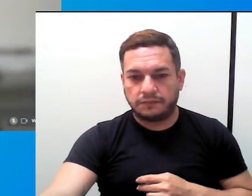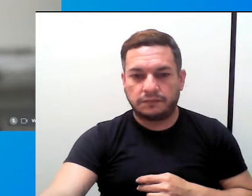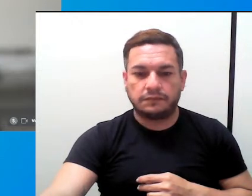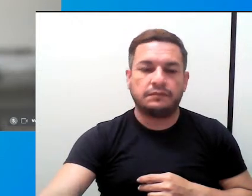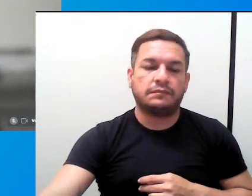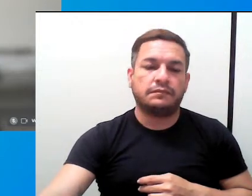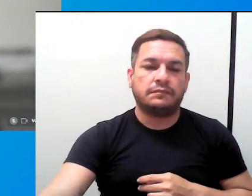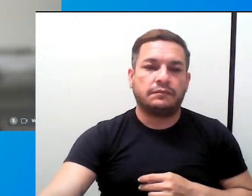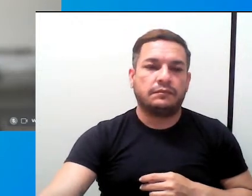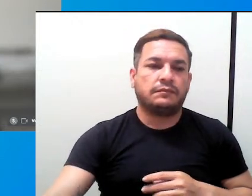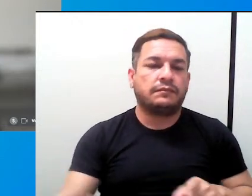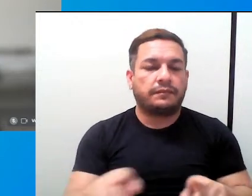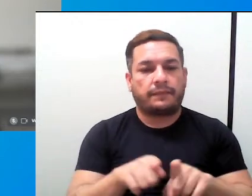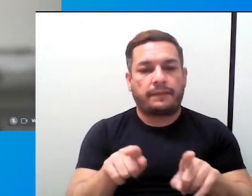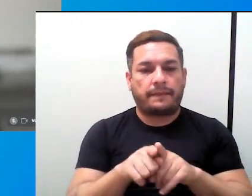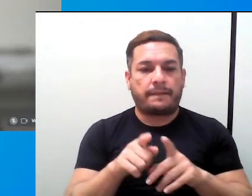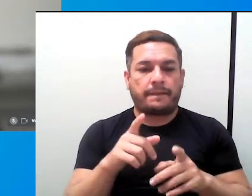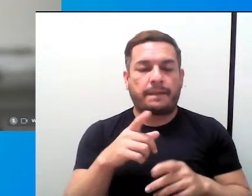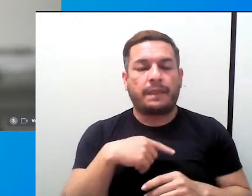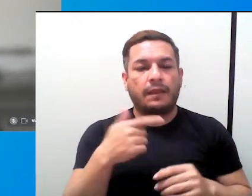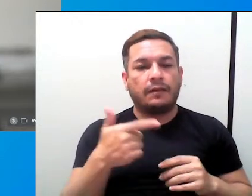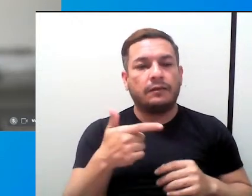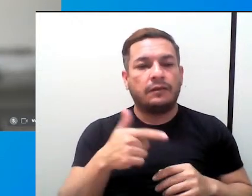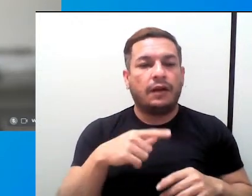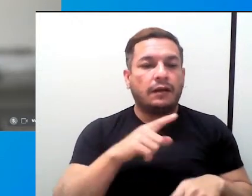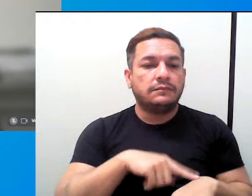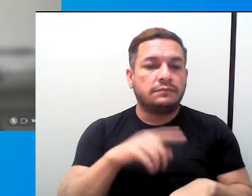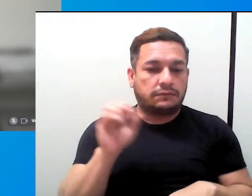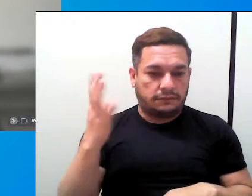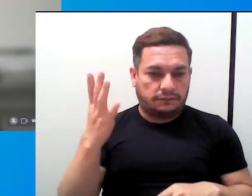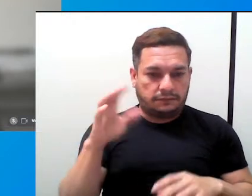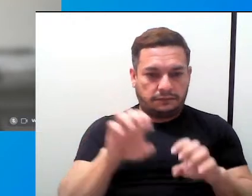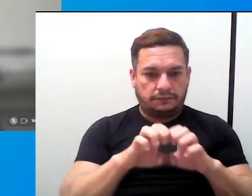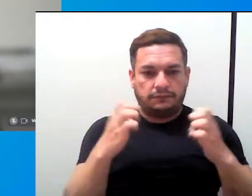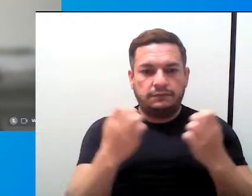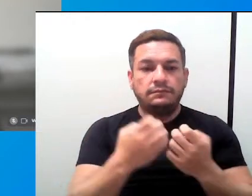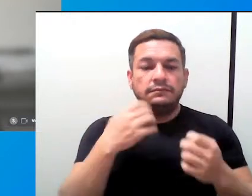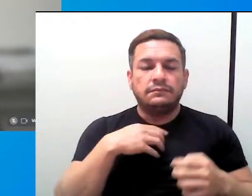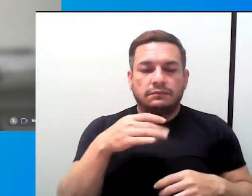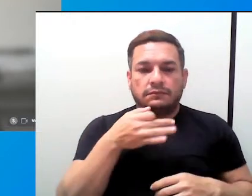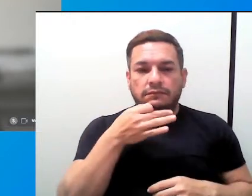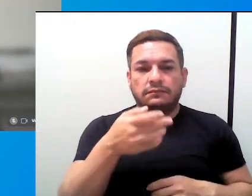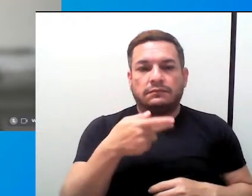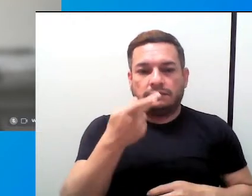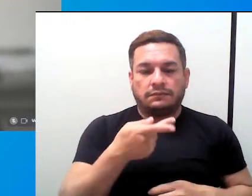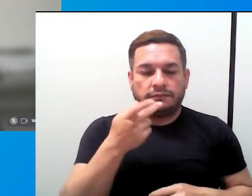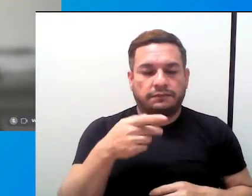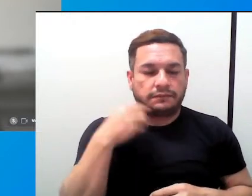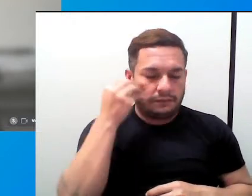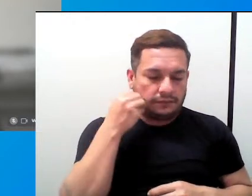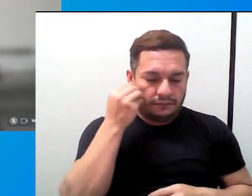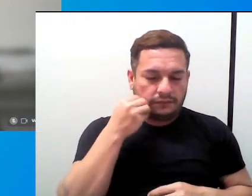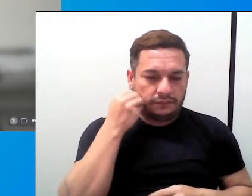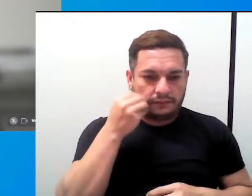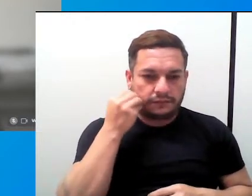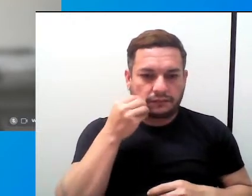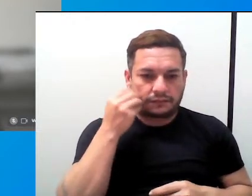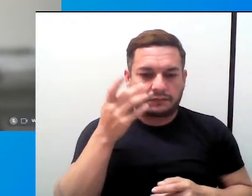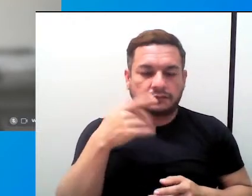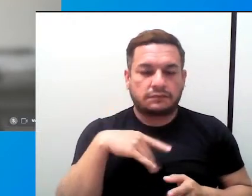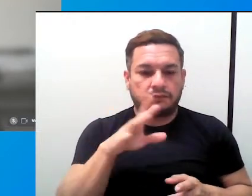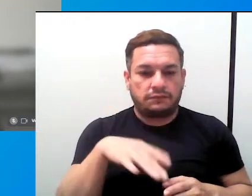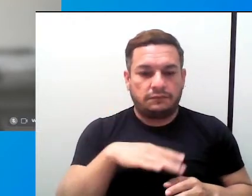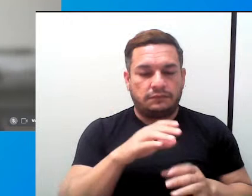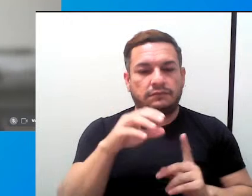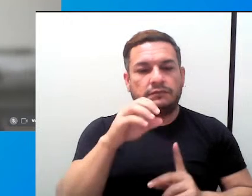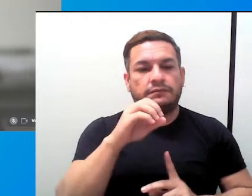IFPA. E também, na segunda parte do evento, que contará com os relatos de experiência da curricularização da extensão dos